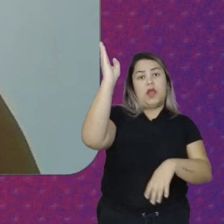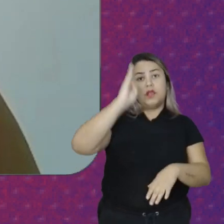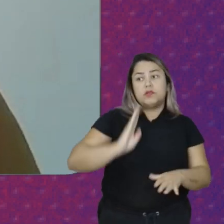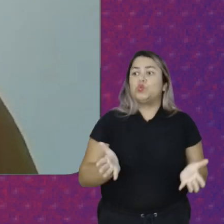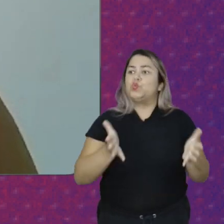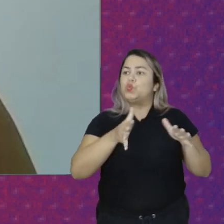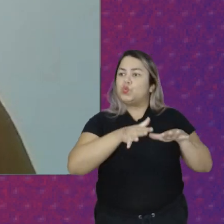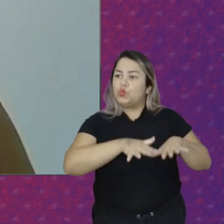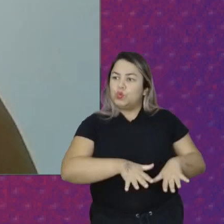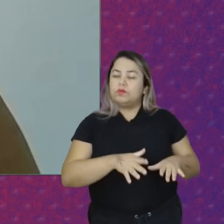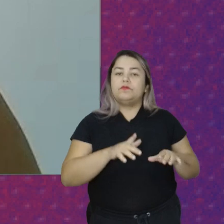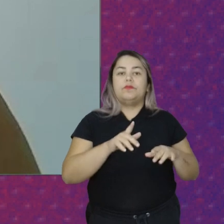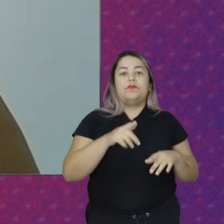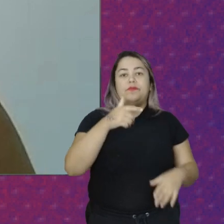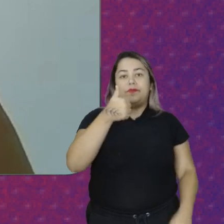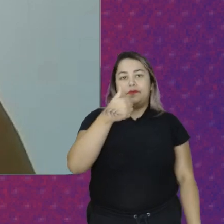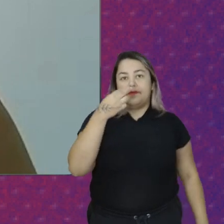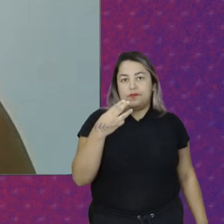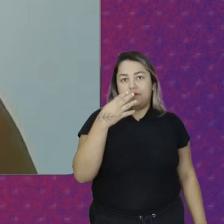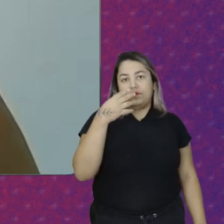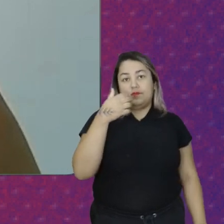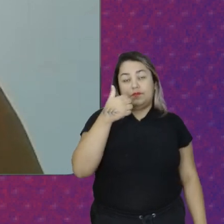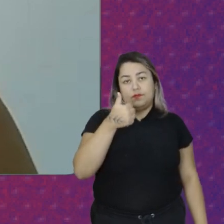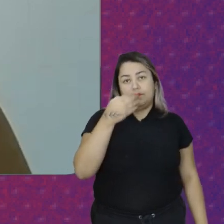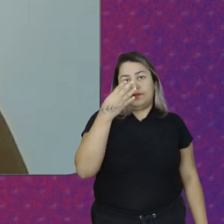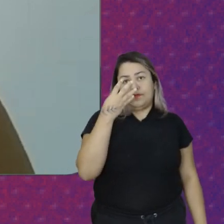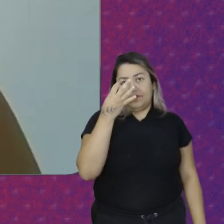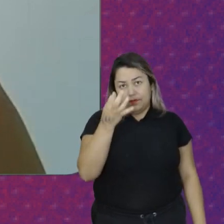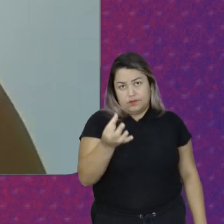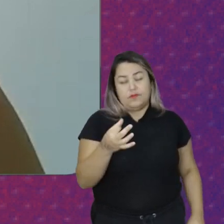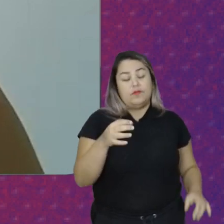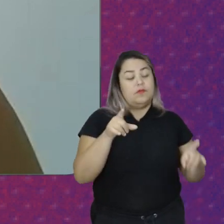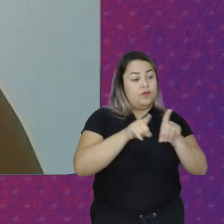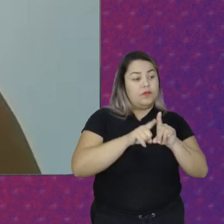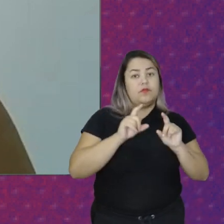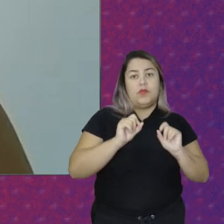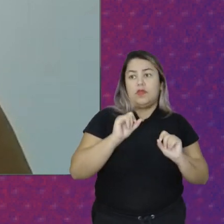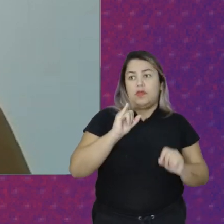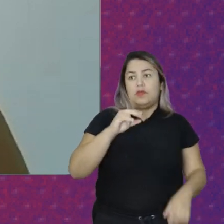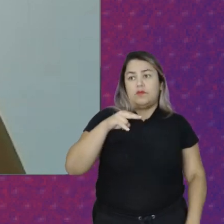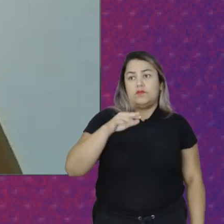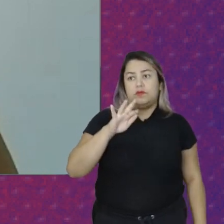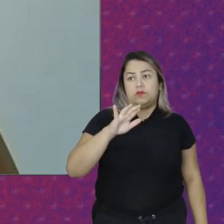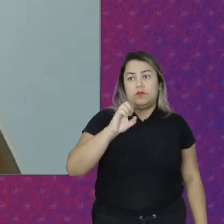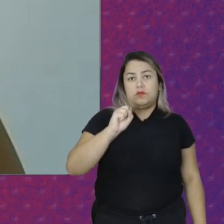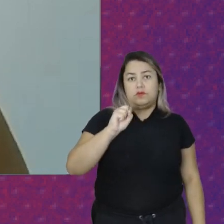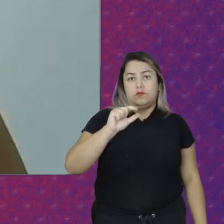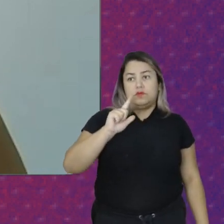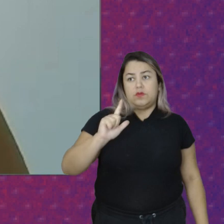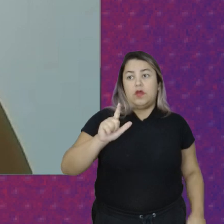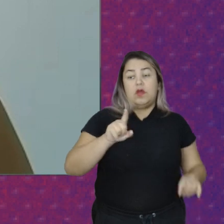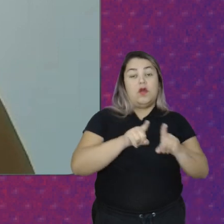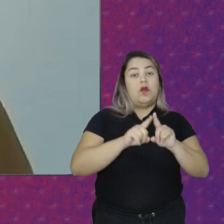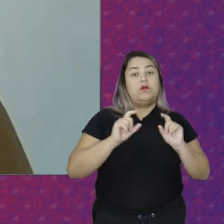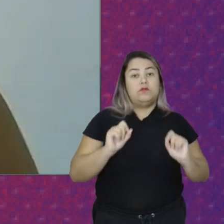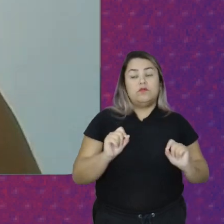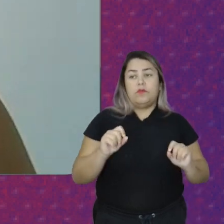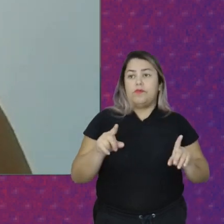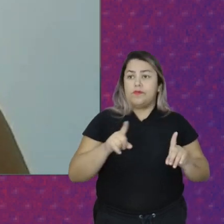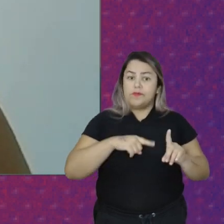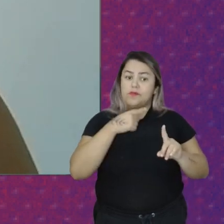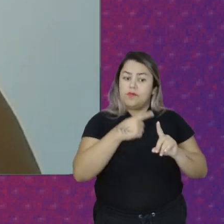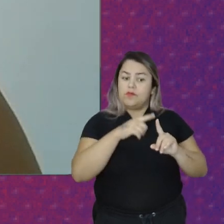Inclusão, a Lei 13.146, que ela é infraconstitucional e ela replica, no seu